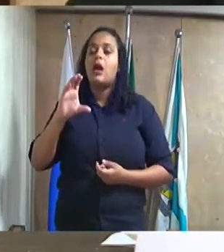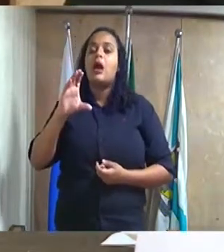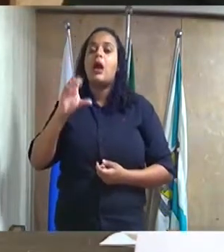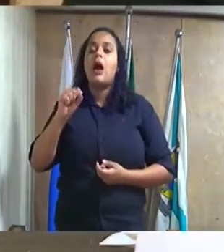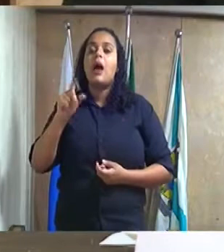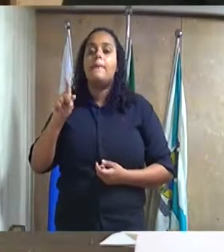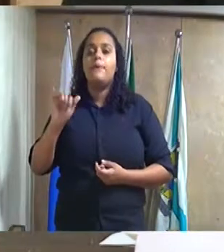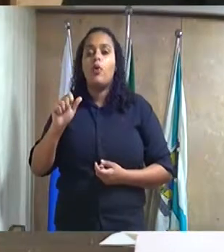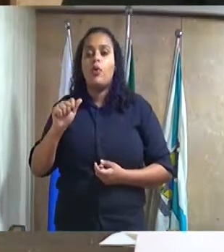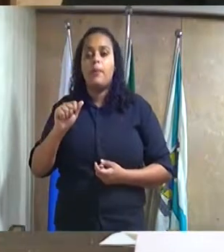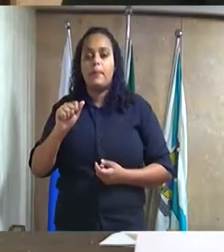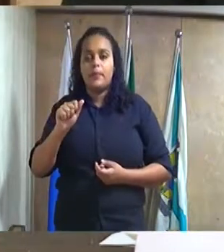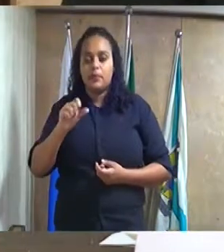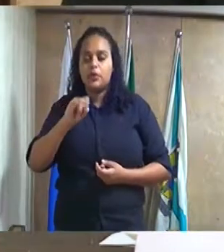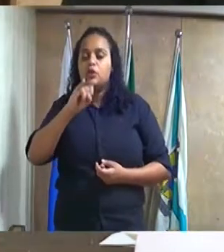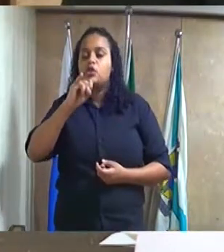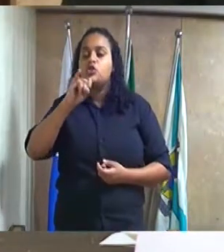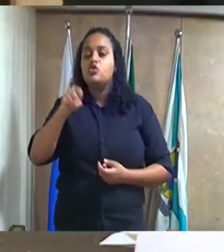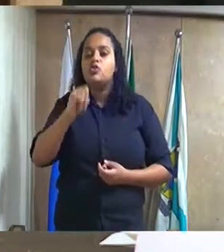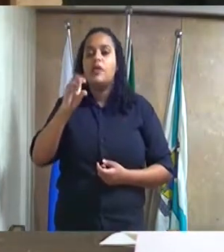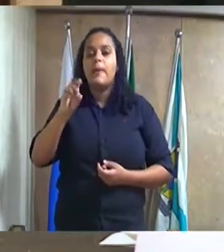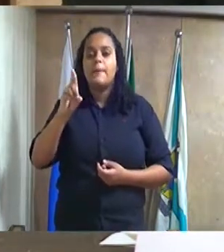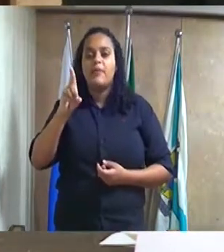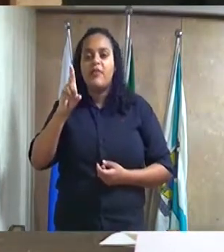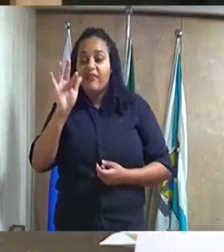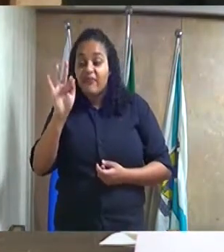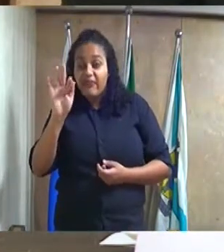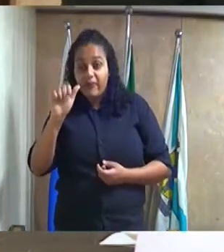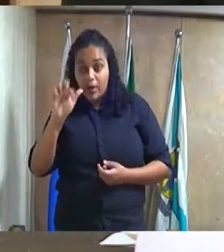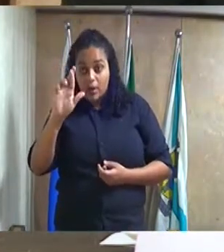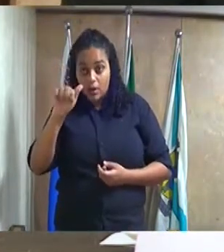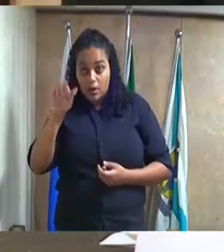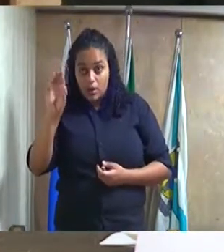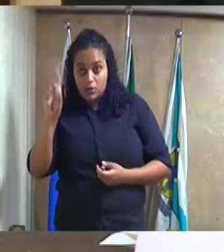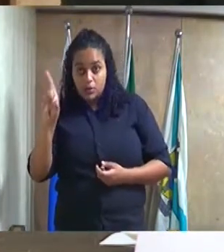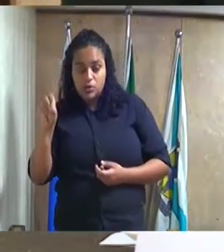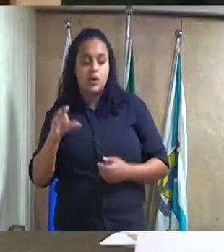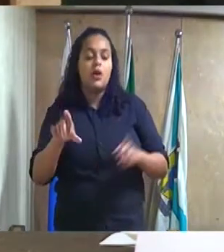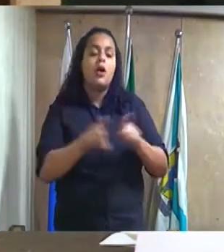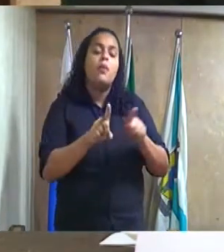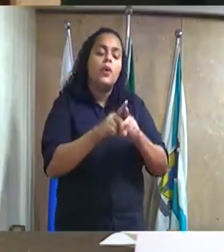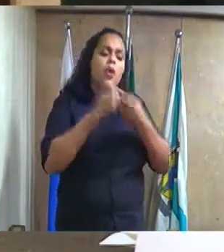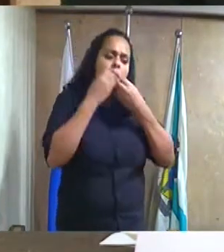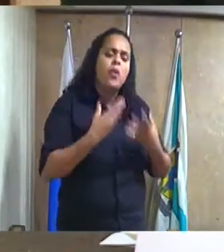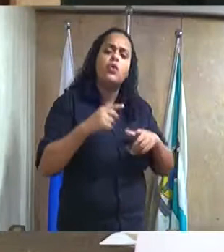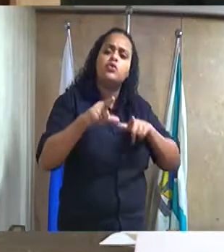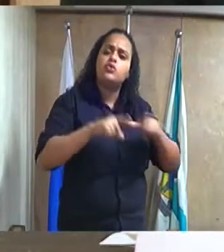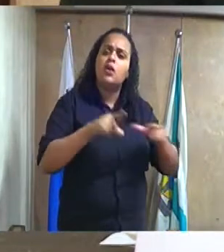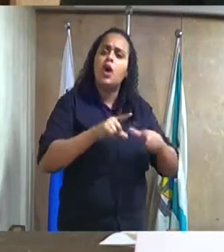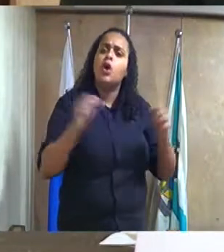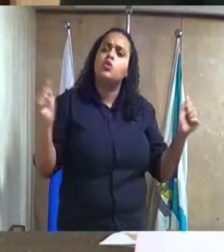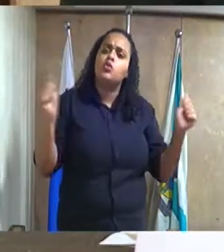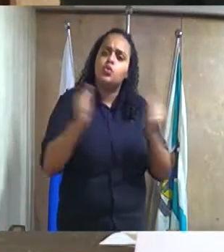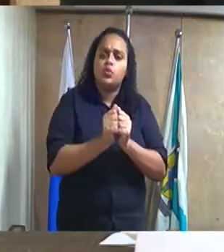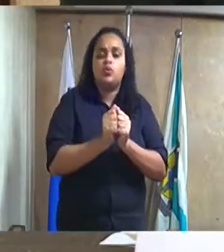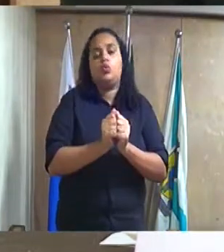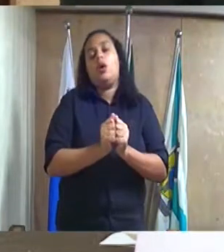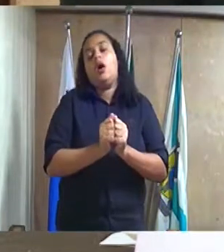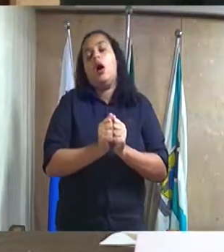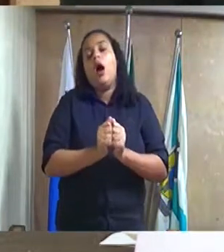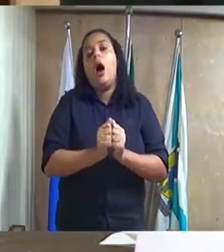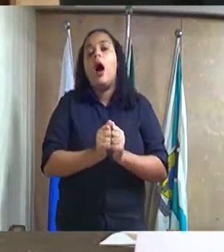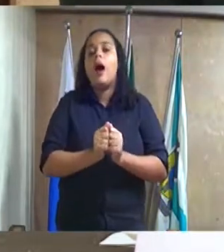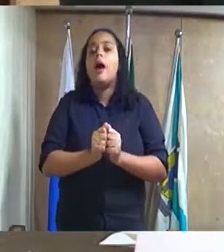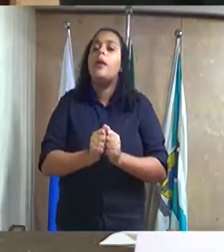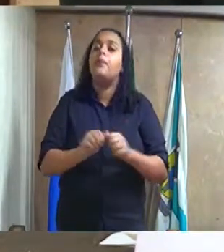Jamil Pinheiro Fernandes pelos relevantes serviços prestados junto à Polícia Militar do Estado do Rio de